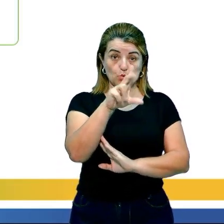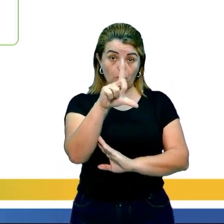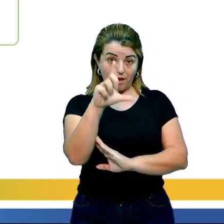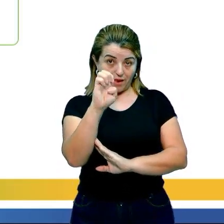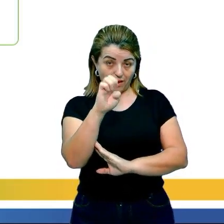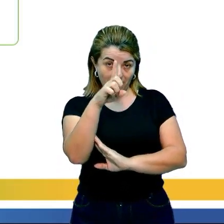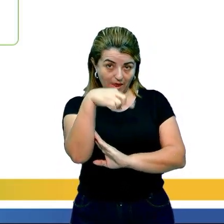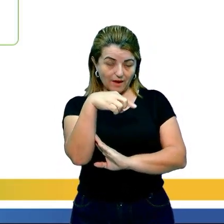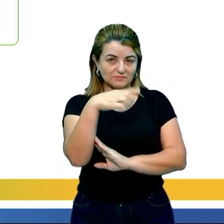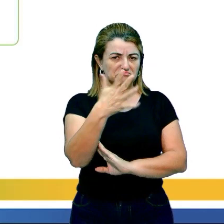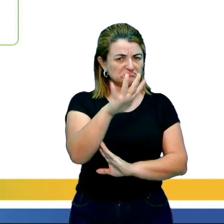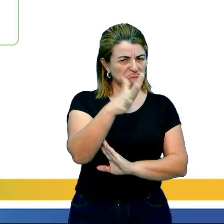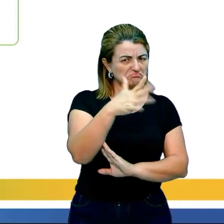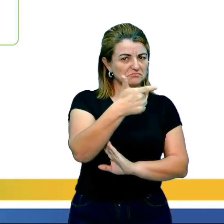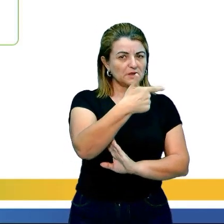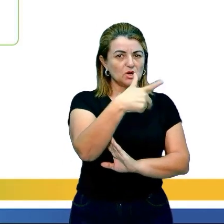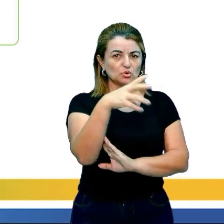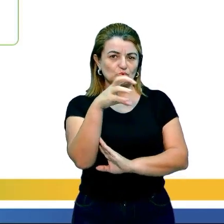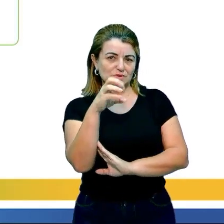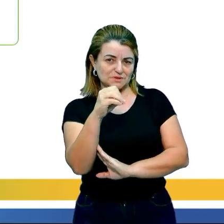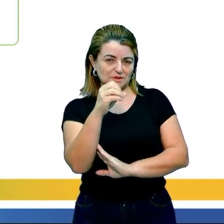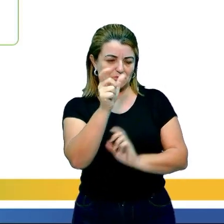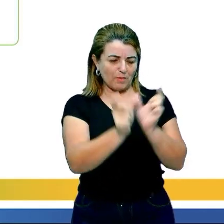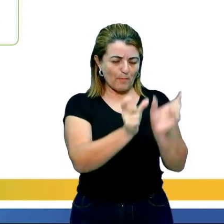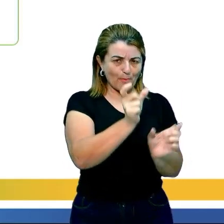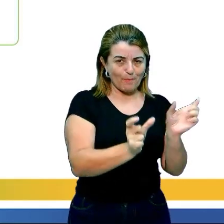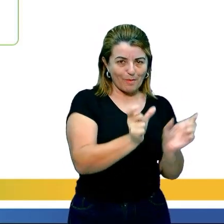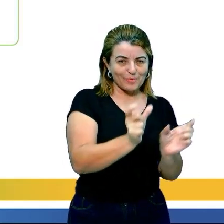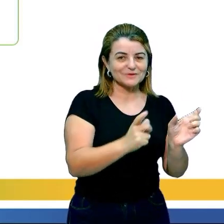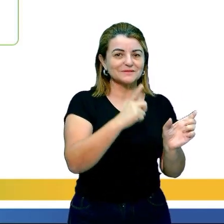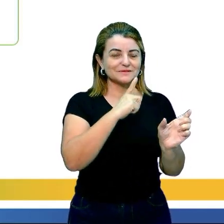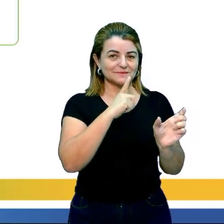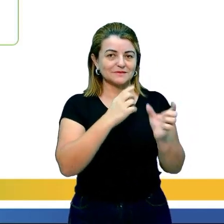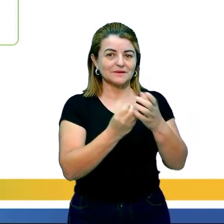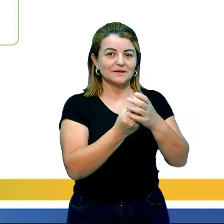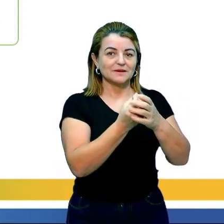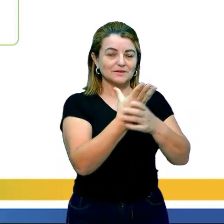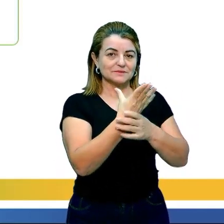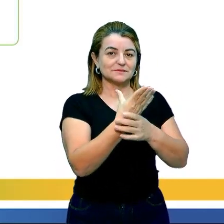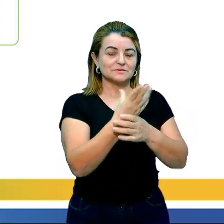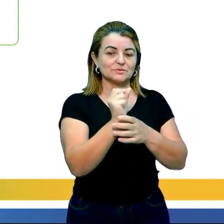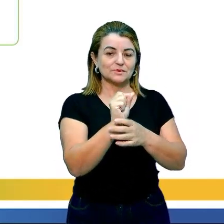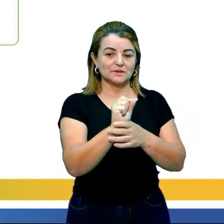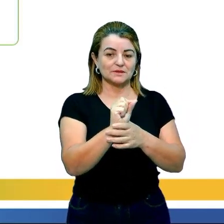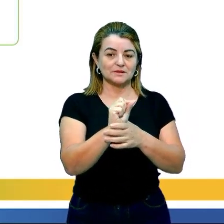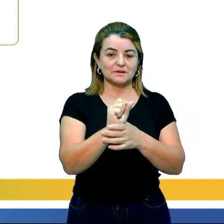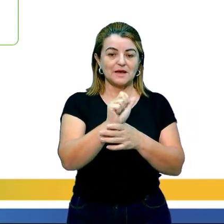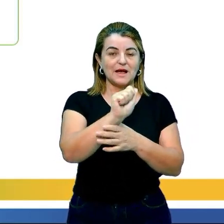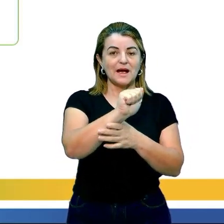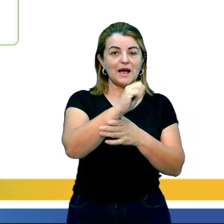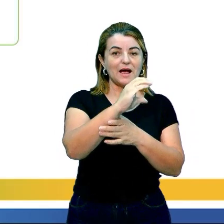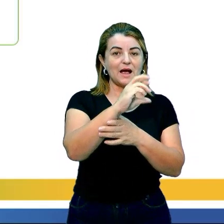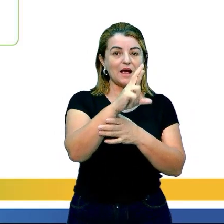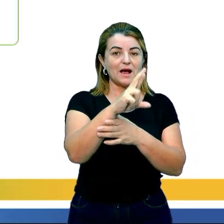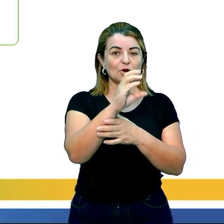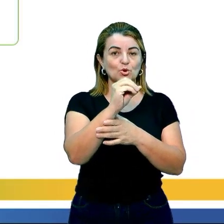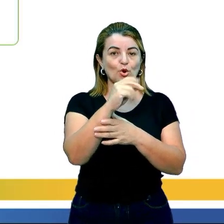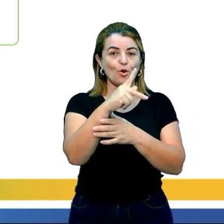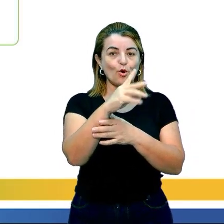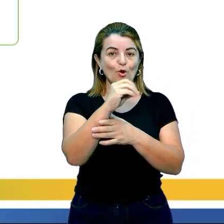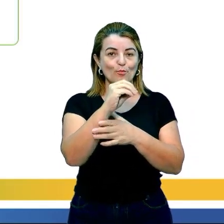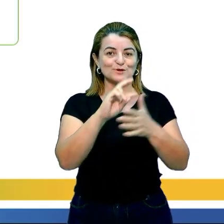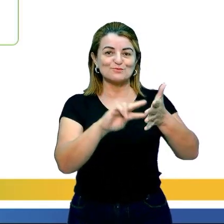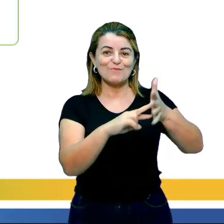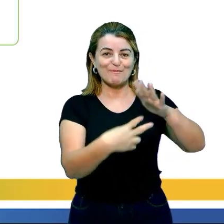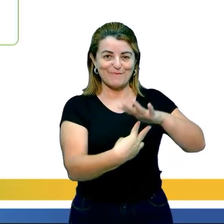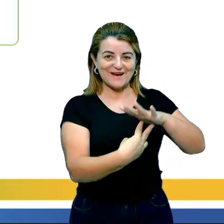200 membros somente e também ele se destaca pela criação da acrópoles que é uma Praça aonde vai